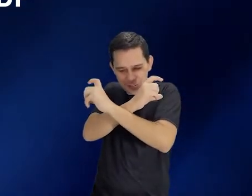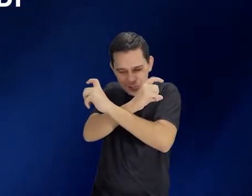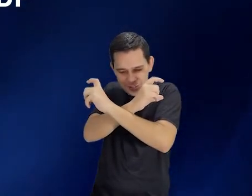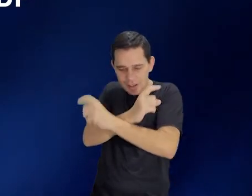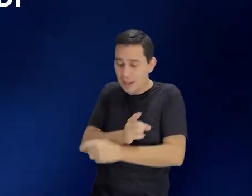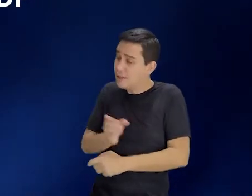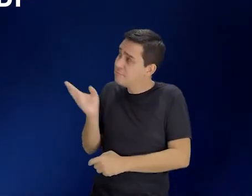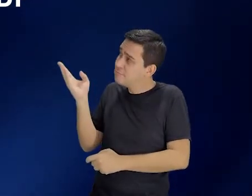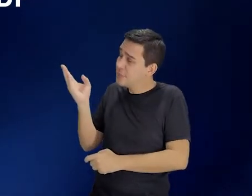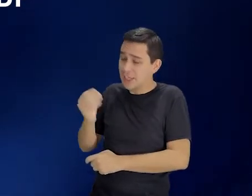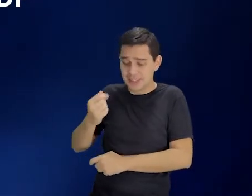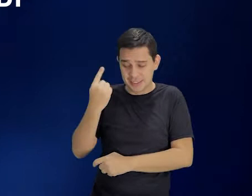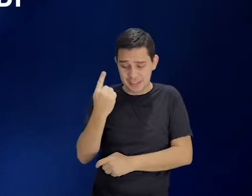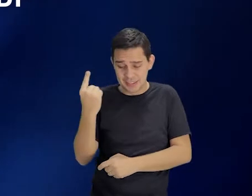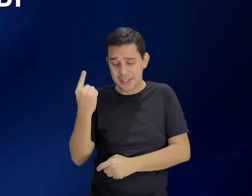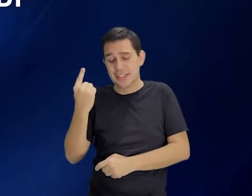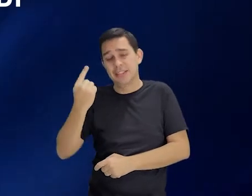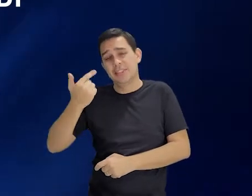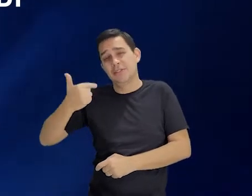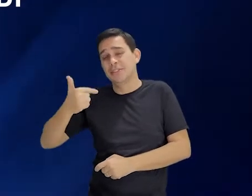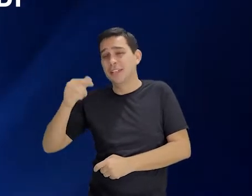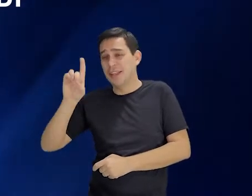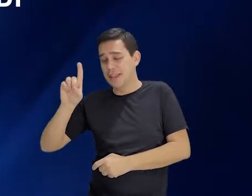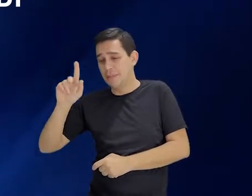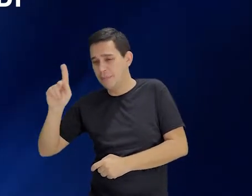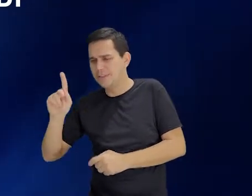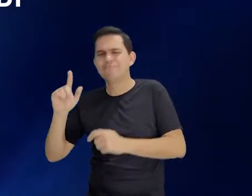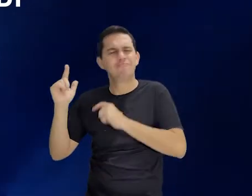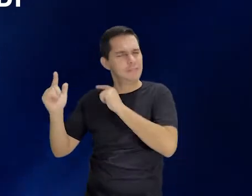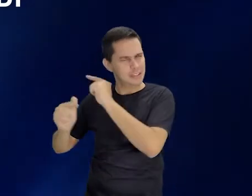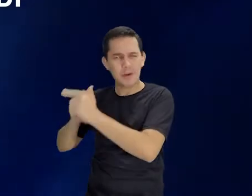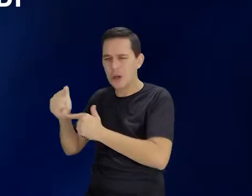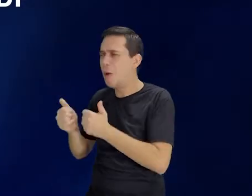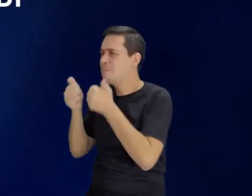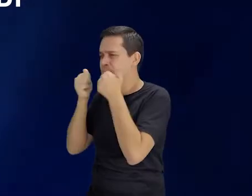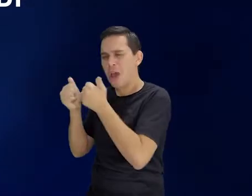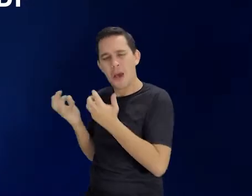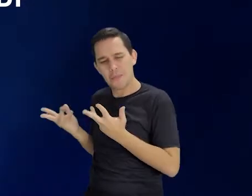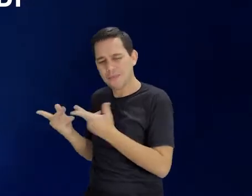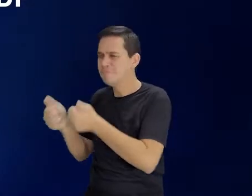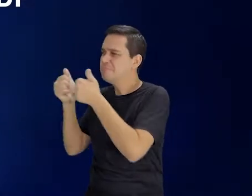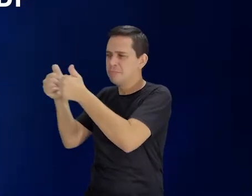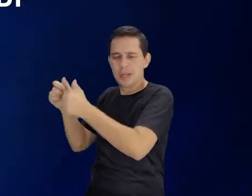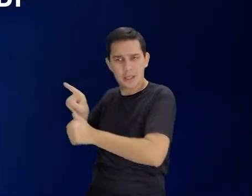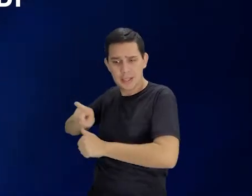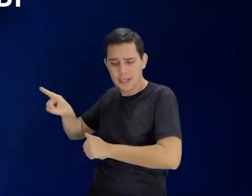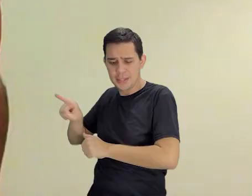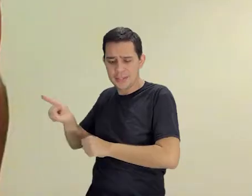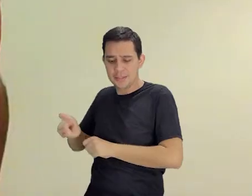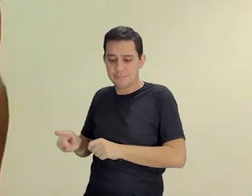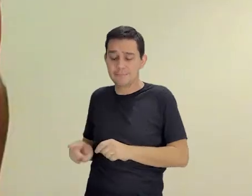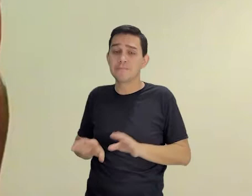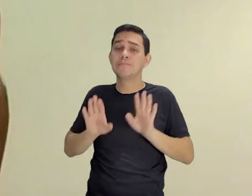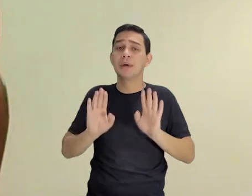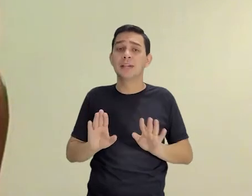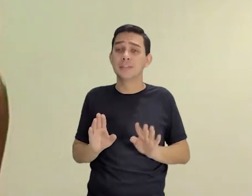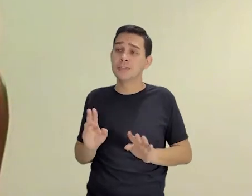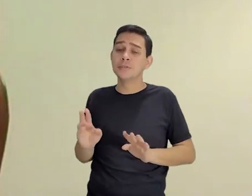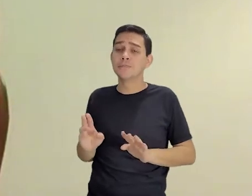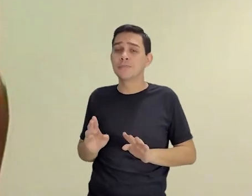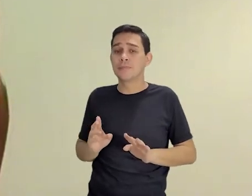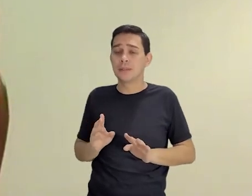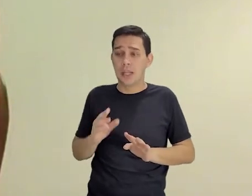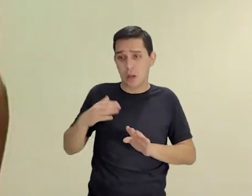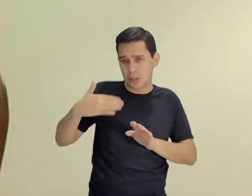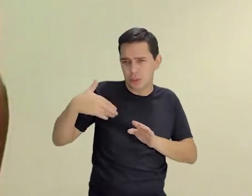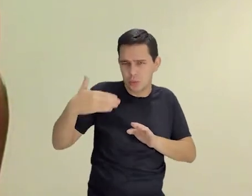que veio fazendo um trabalho brilhante, mas em determinado momento, principalmente depois